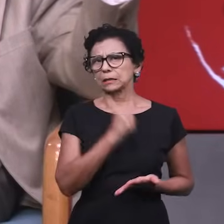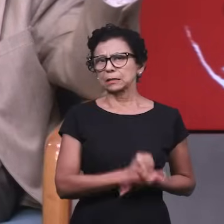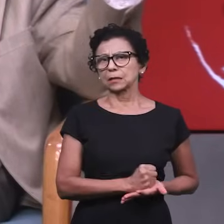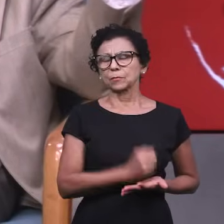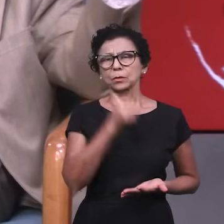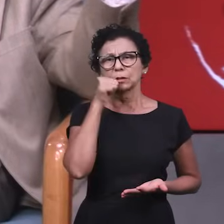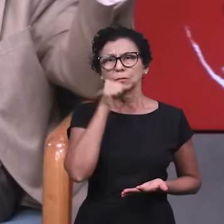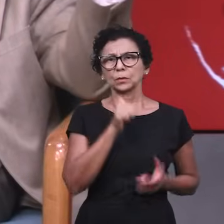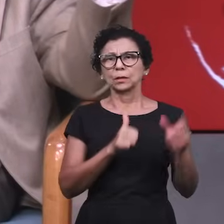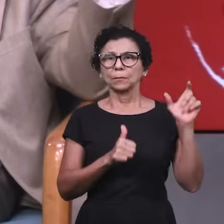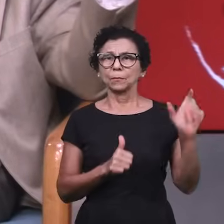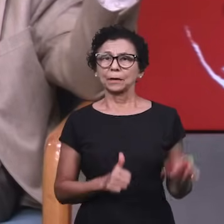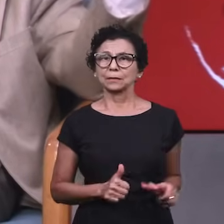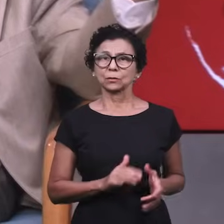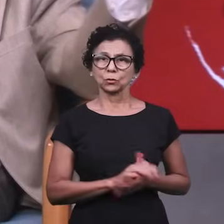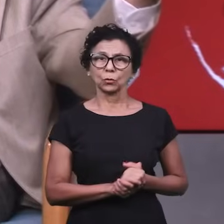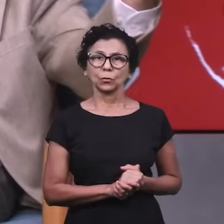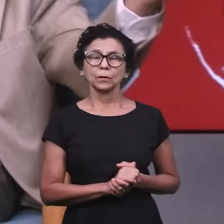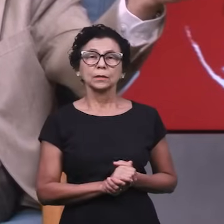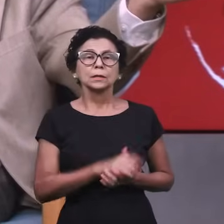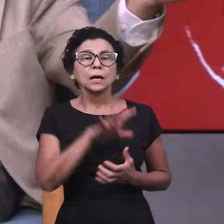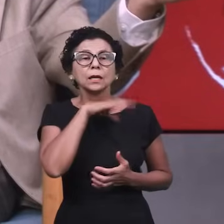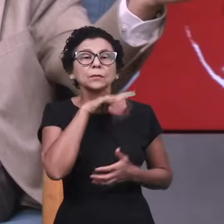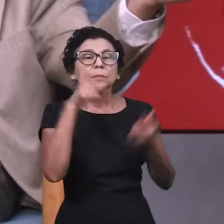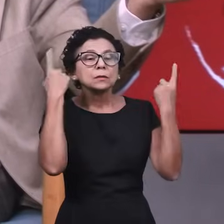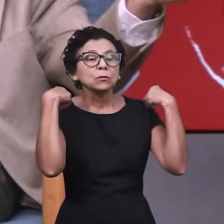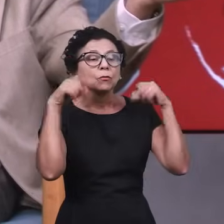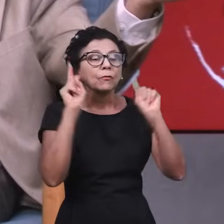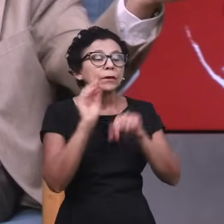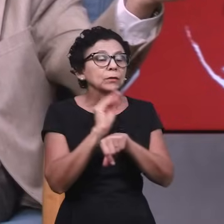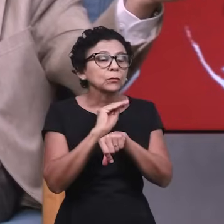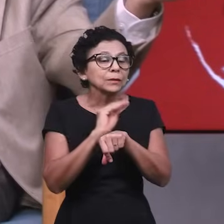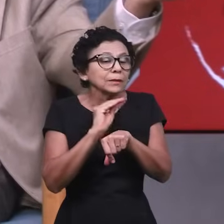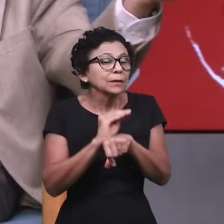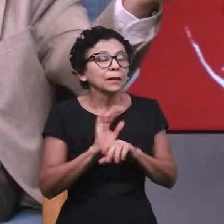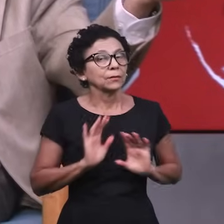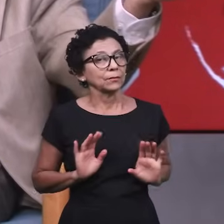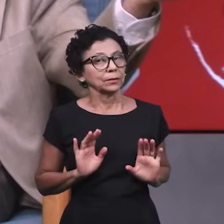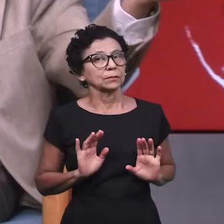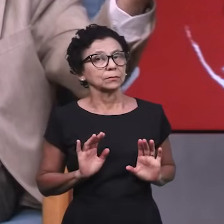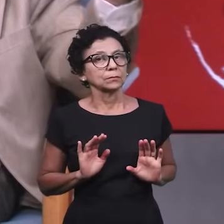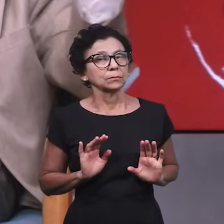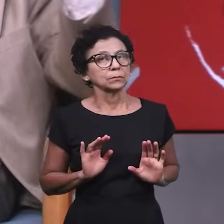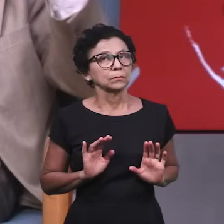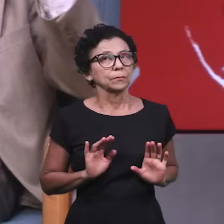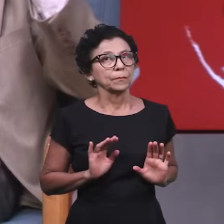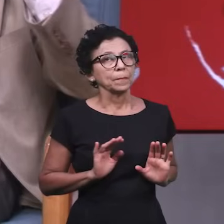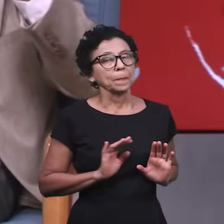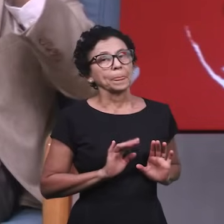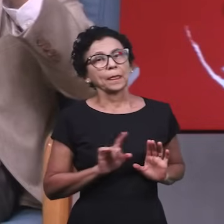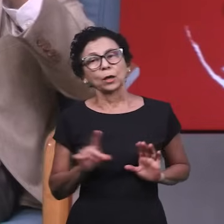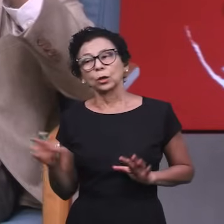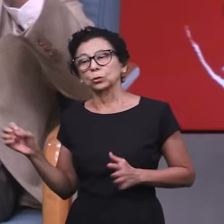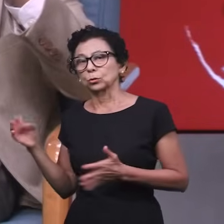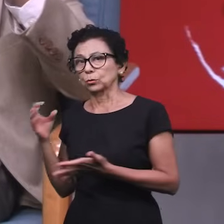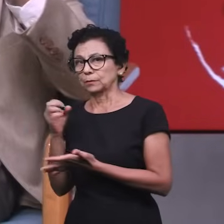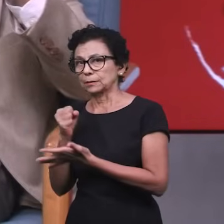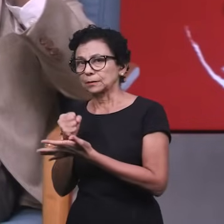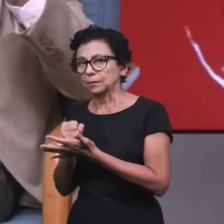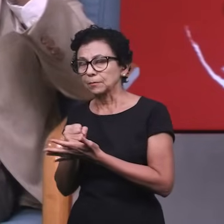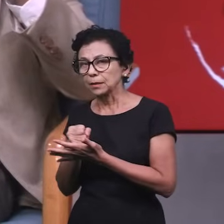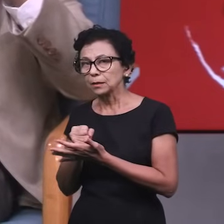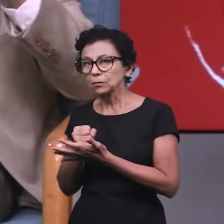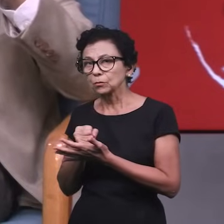aquela pessoa que cuidava de ovelha a ovelha, o animalzinho ovelha. Né? Agora, pastor no Novo